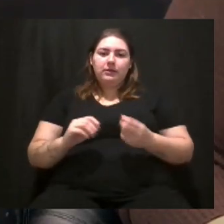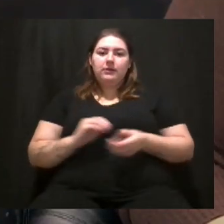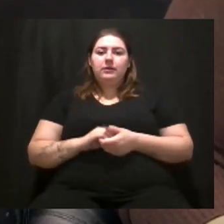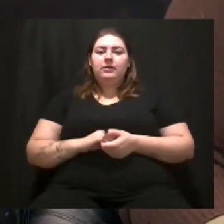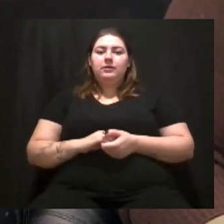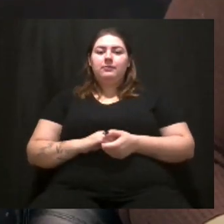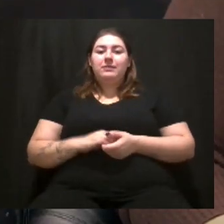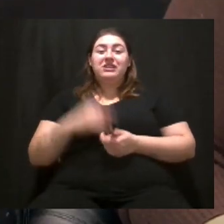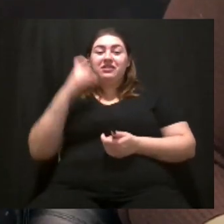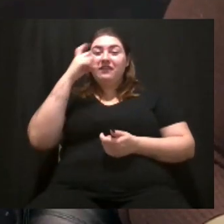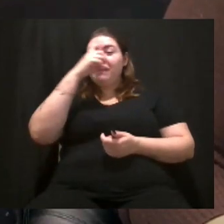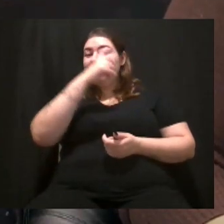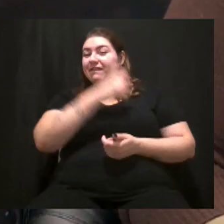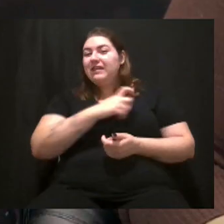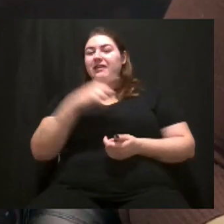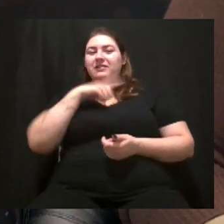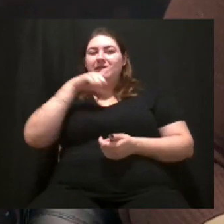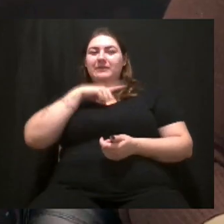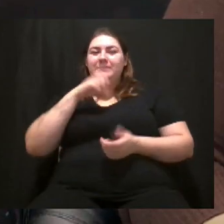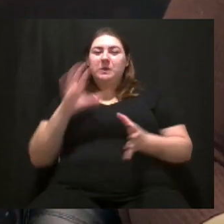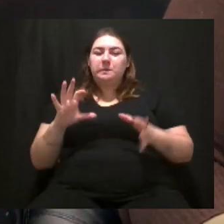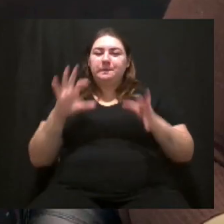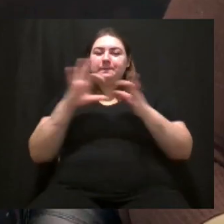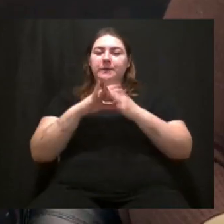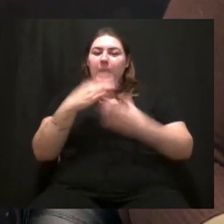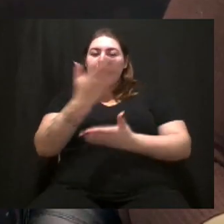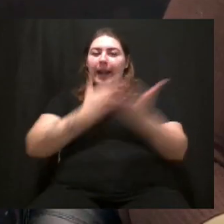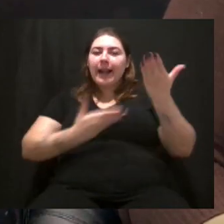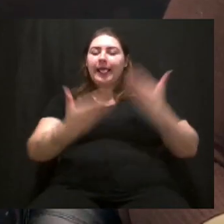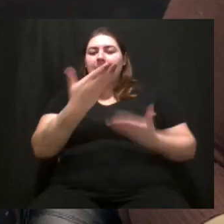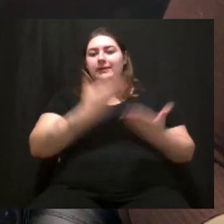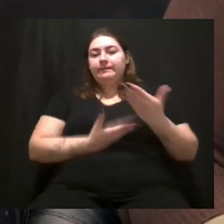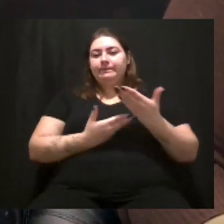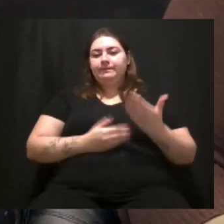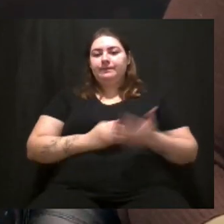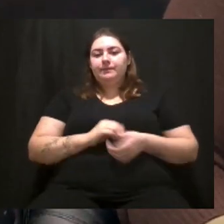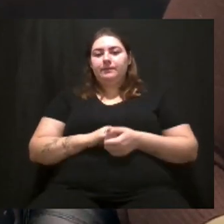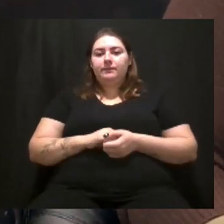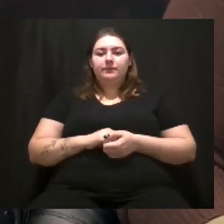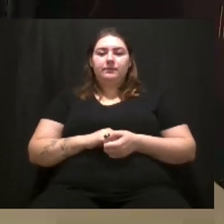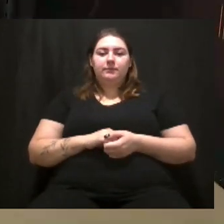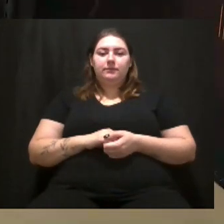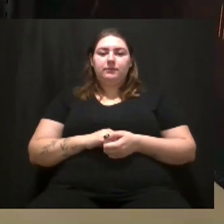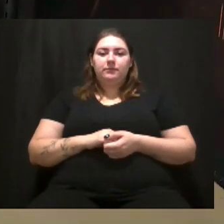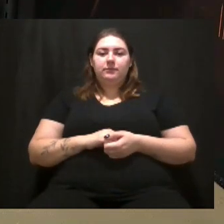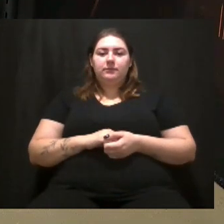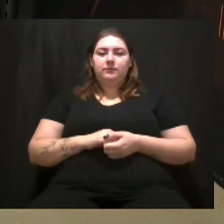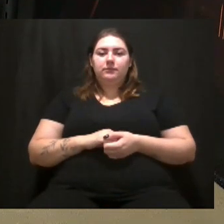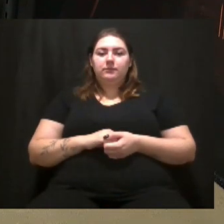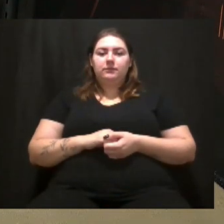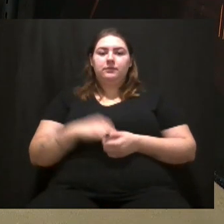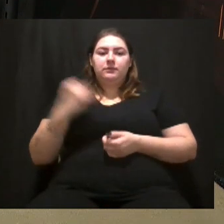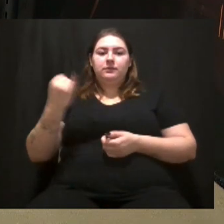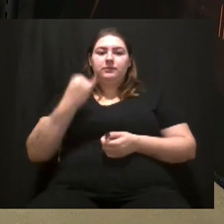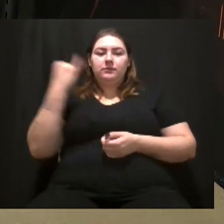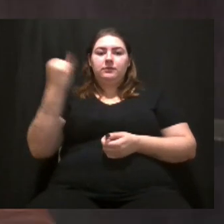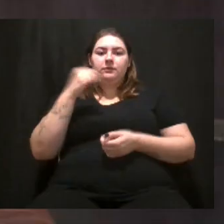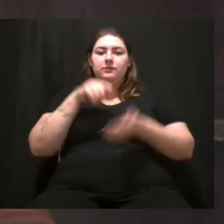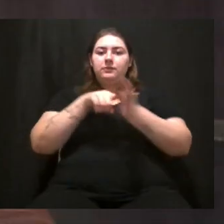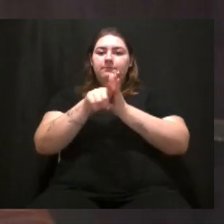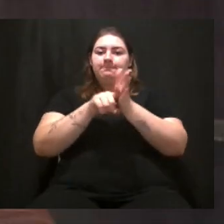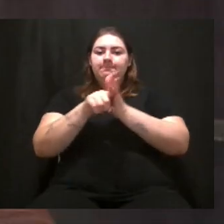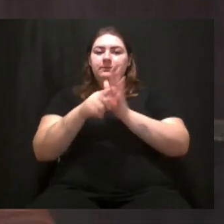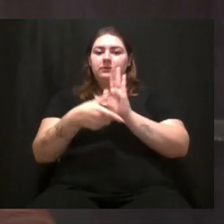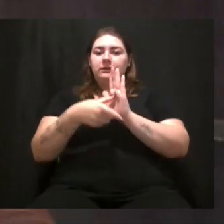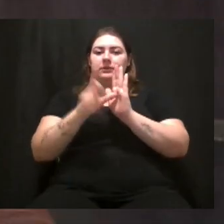vínculo. Então, acho que é bem importante entrar com a pesquisa antes. E eu gostei disso que